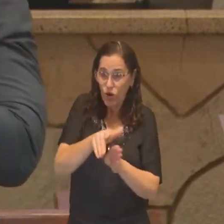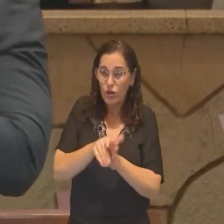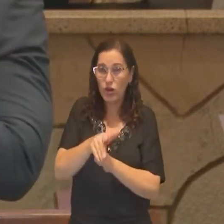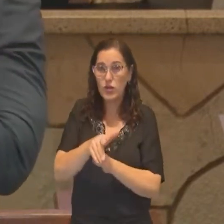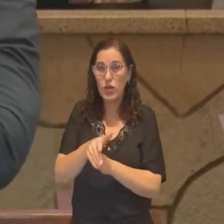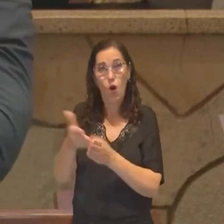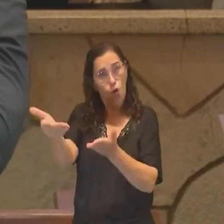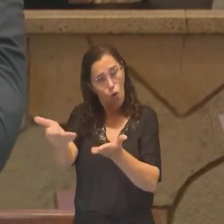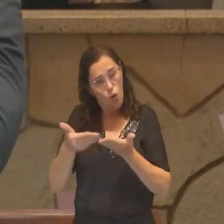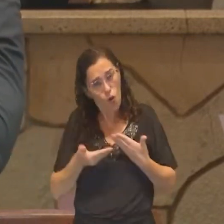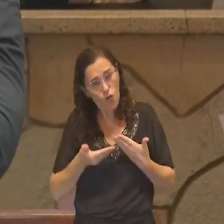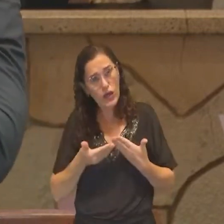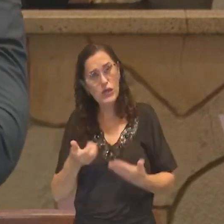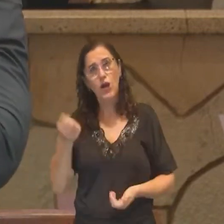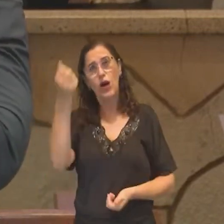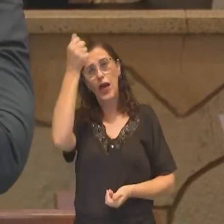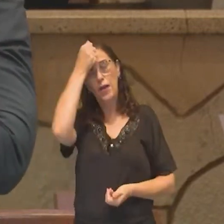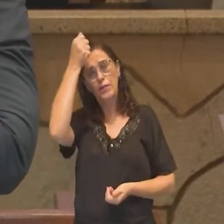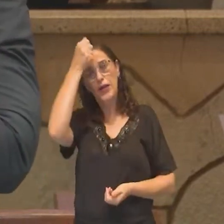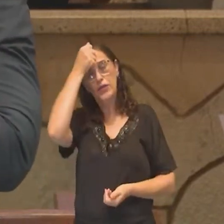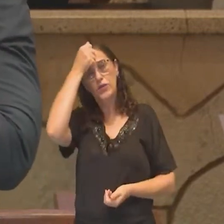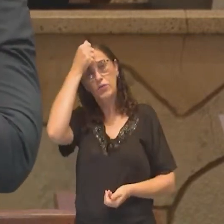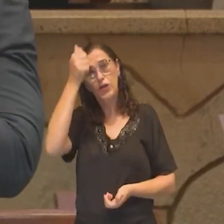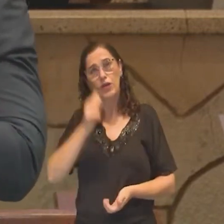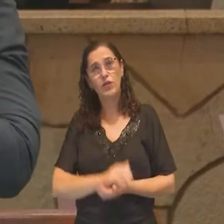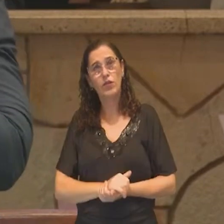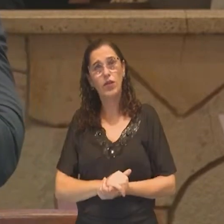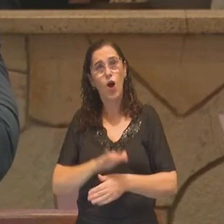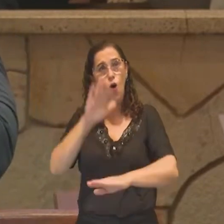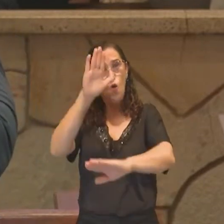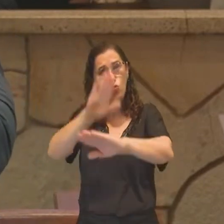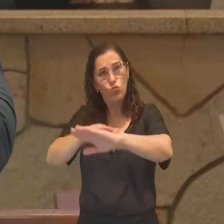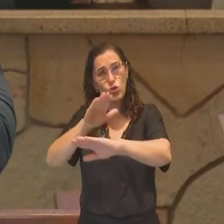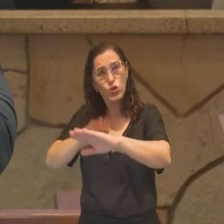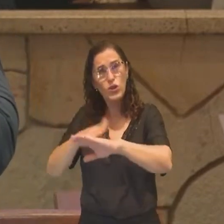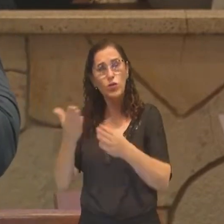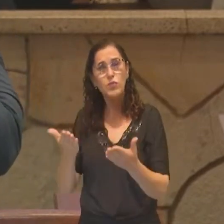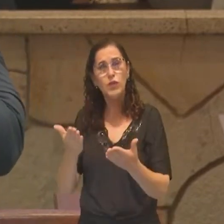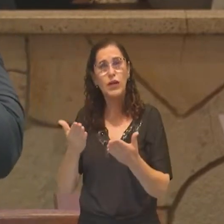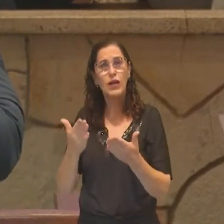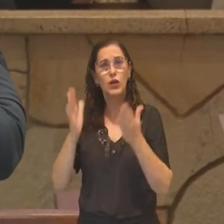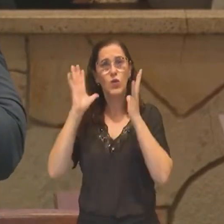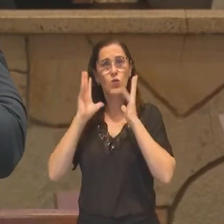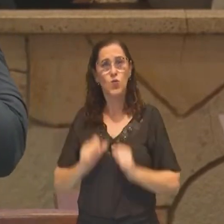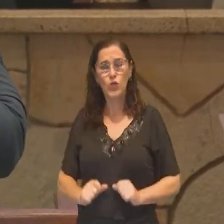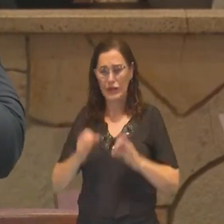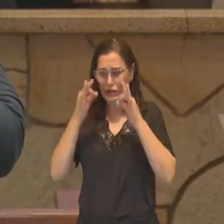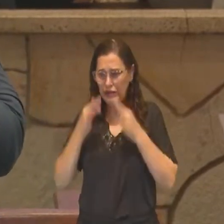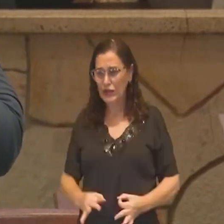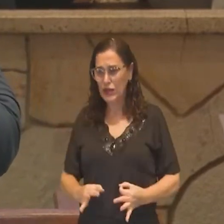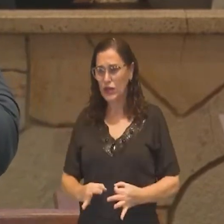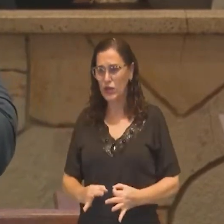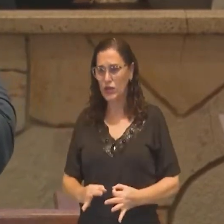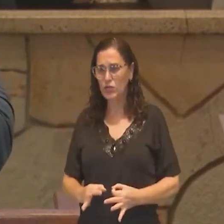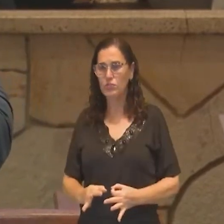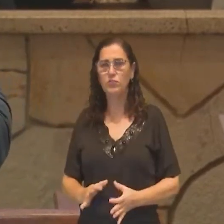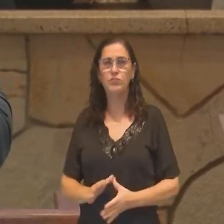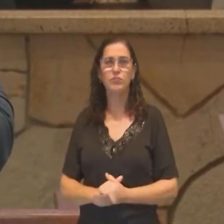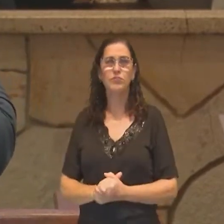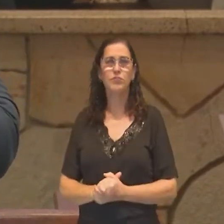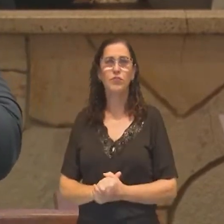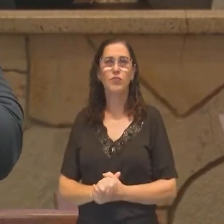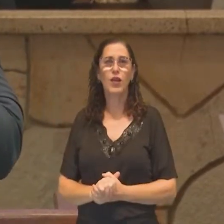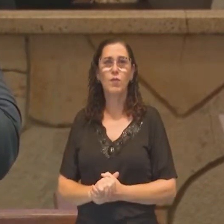um convite ao arrependimento, um chamado para a santidade, para a pureza,